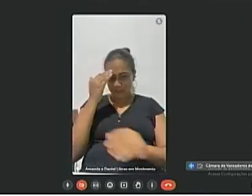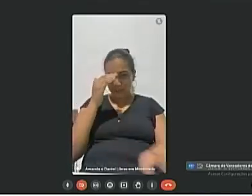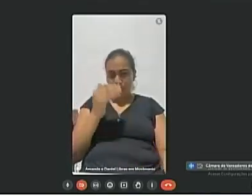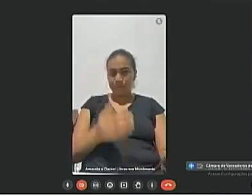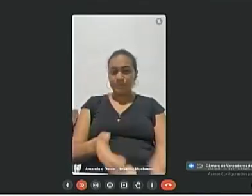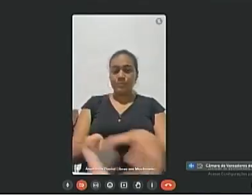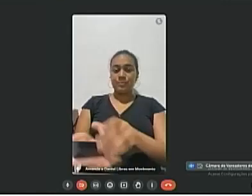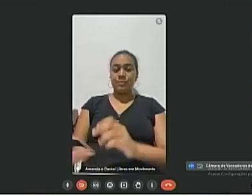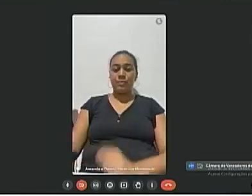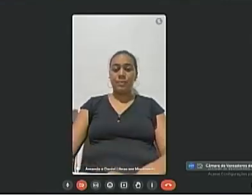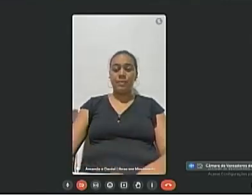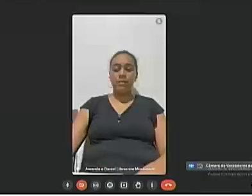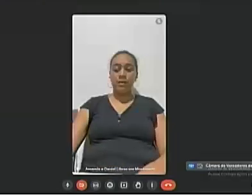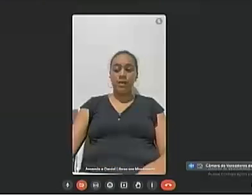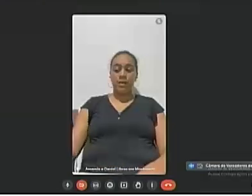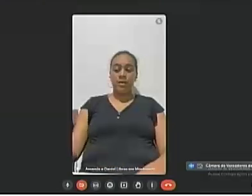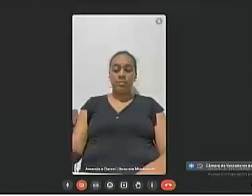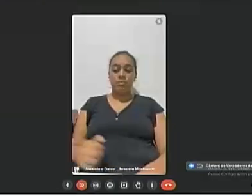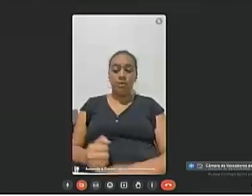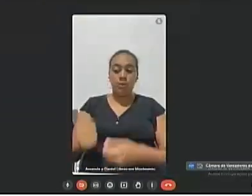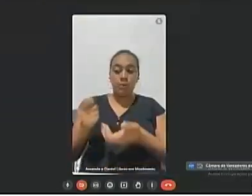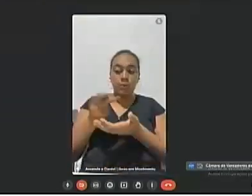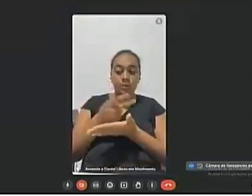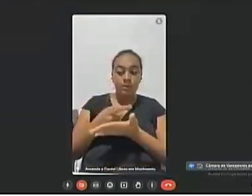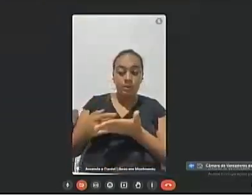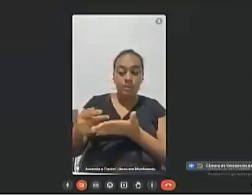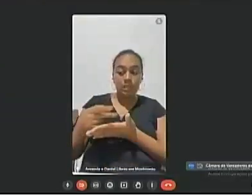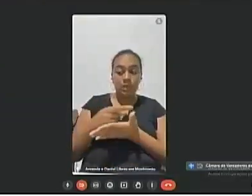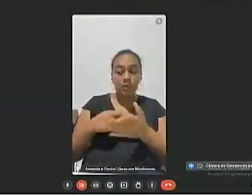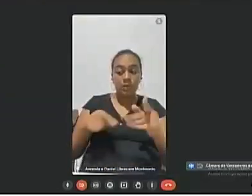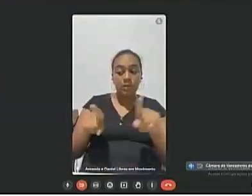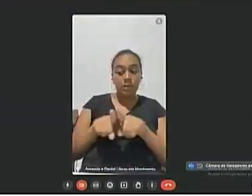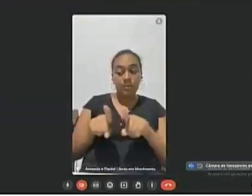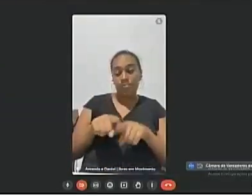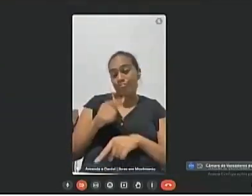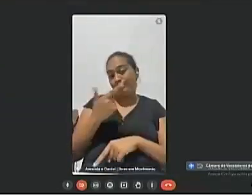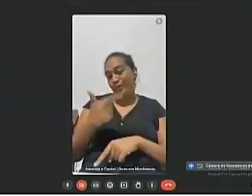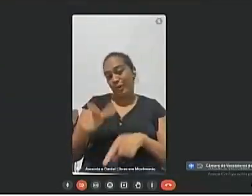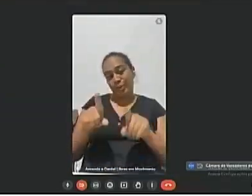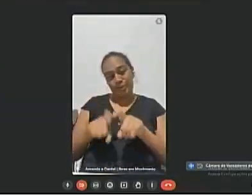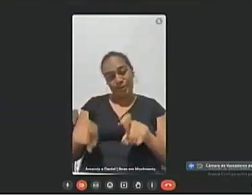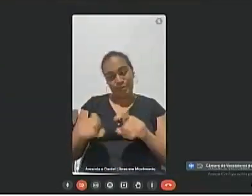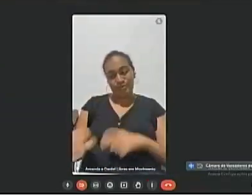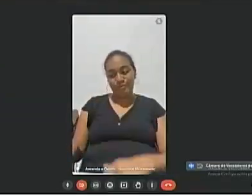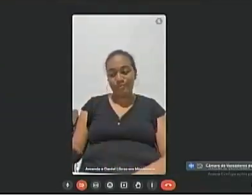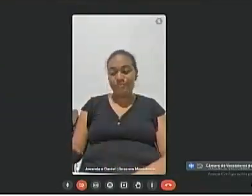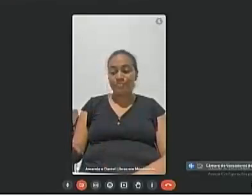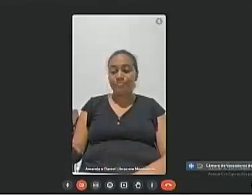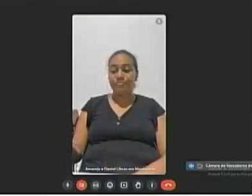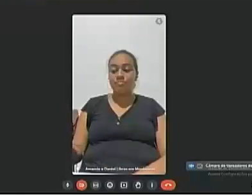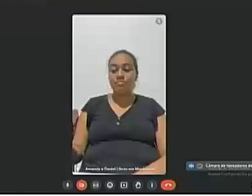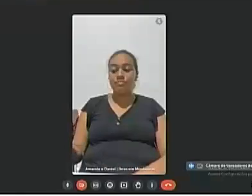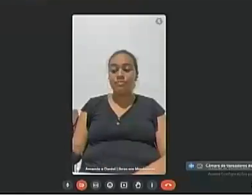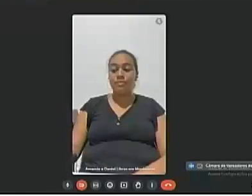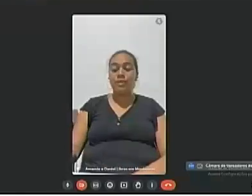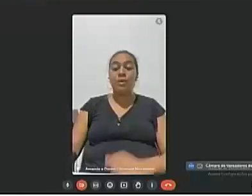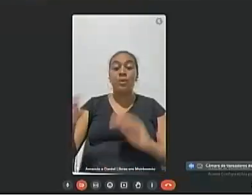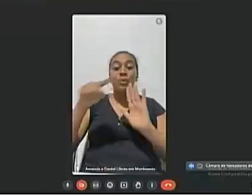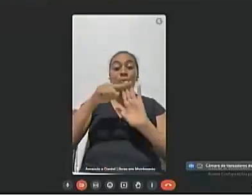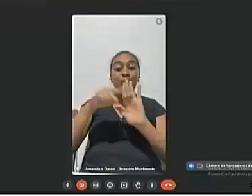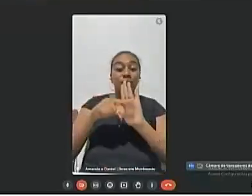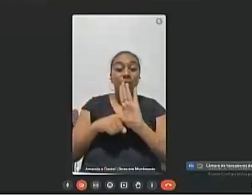Esse aqui é na corredeira, um desenho precário aqui, porque eu estou sem computador, meu computador, meus programas de engenharia foram